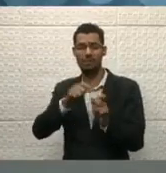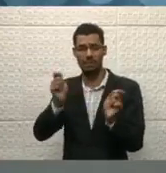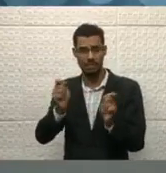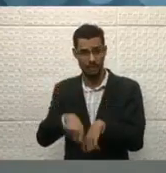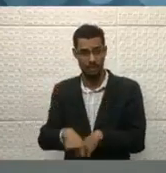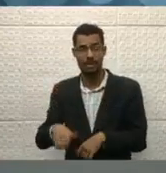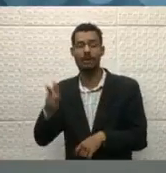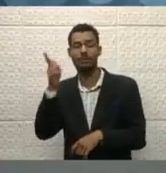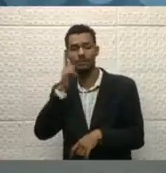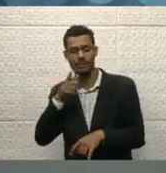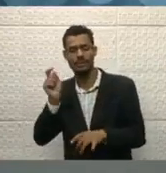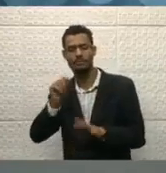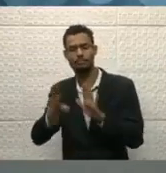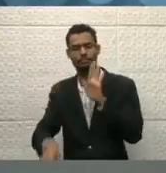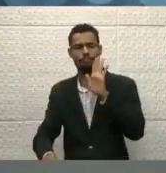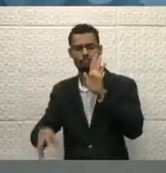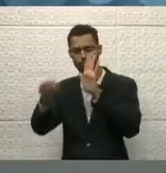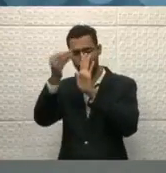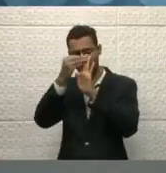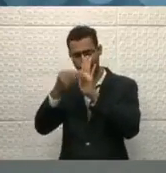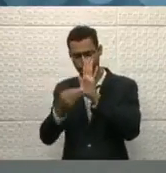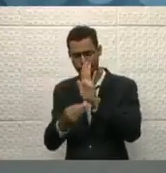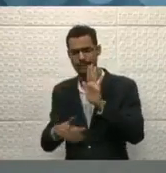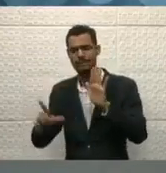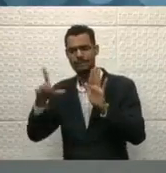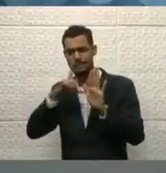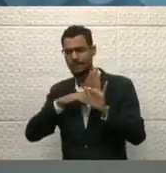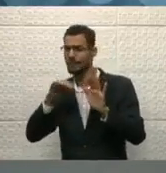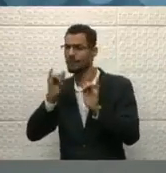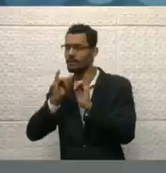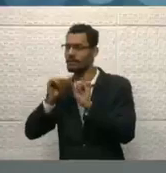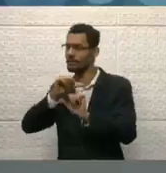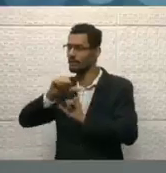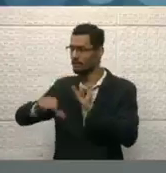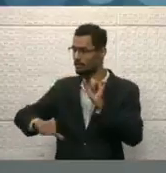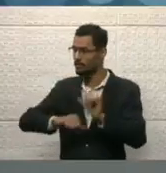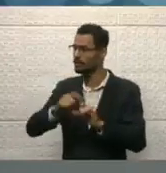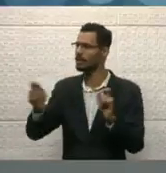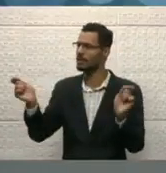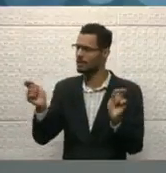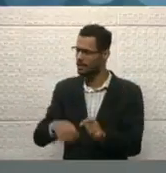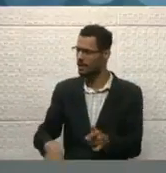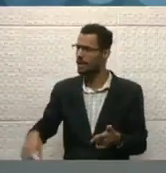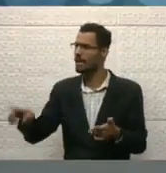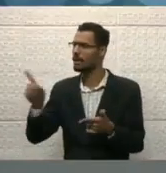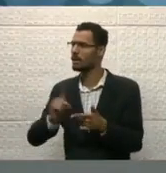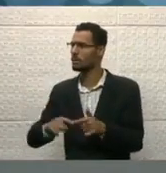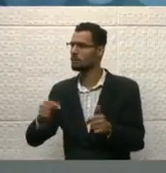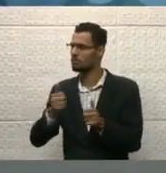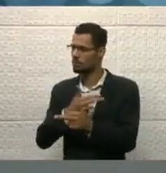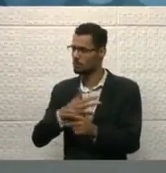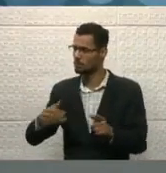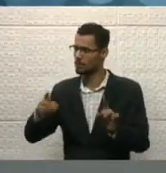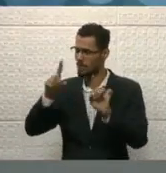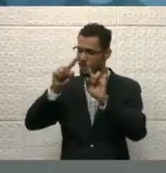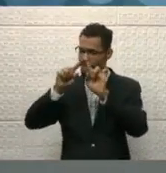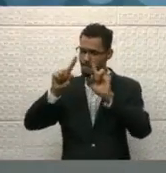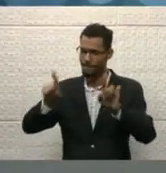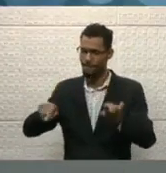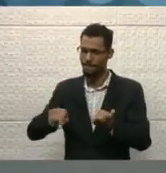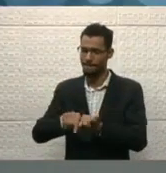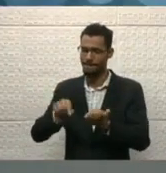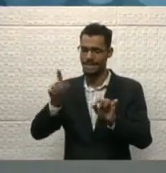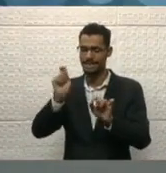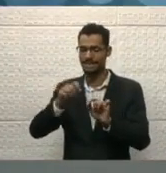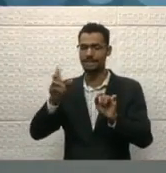Eu consigo empregar tanto a lei de formação da transformação, quanto um produto matricial, no momento de calcular